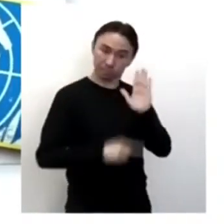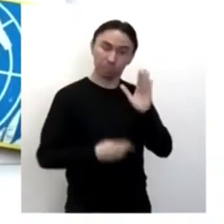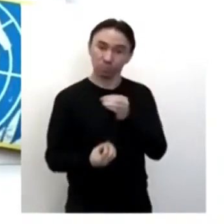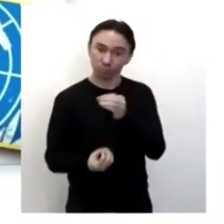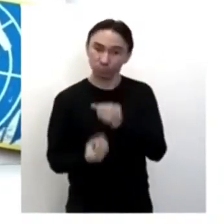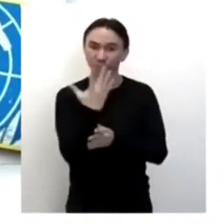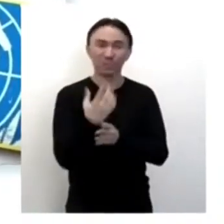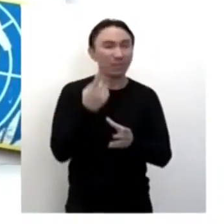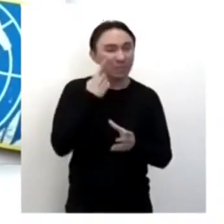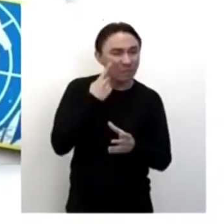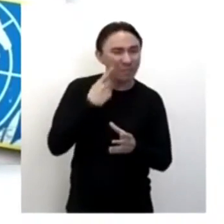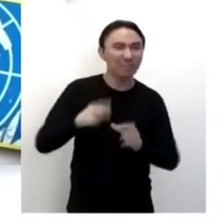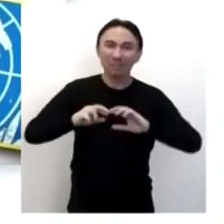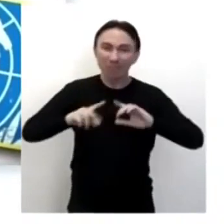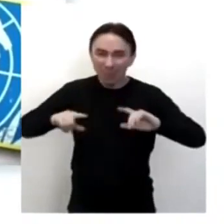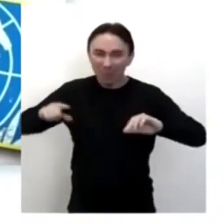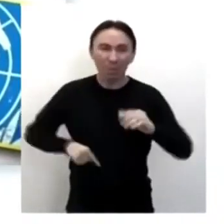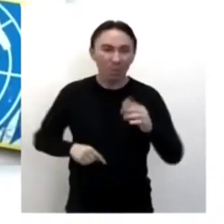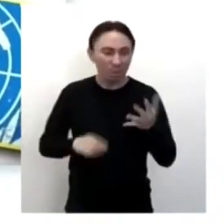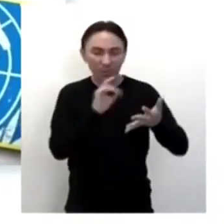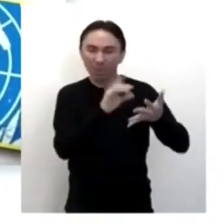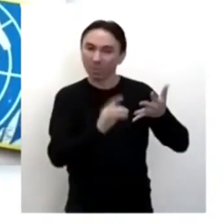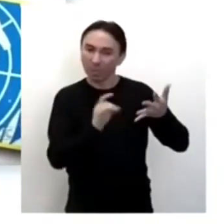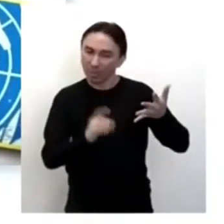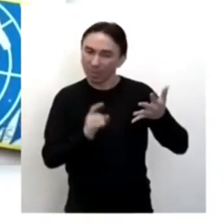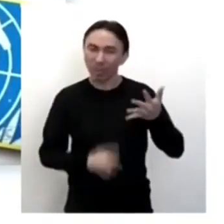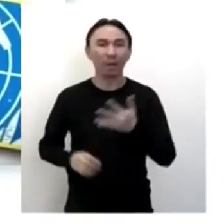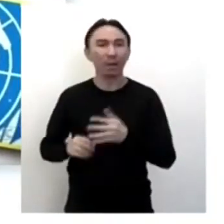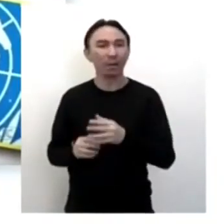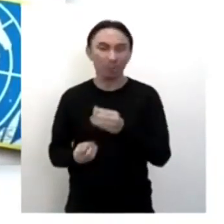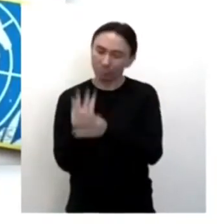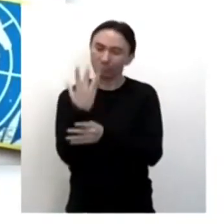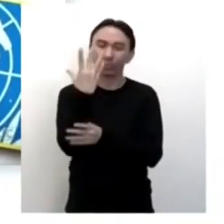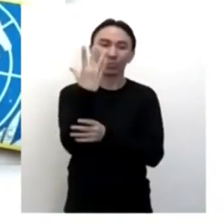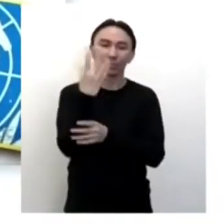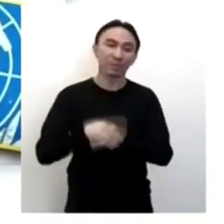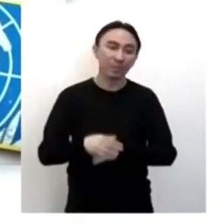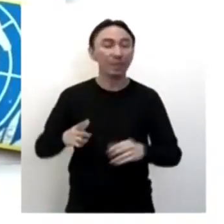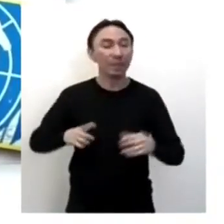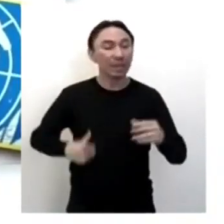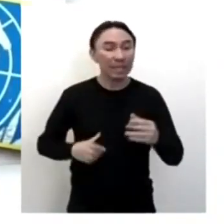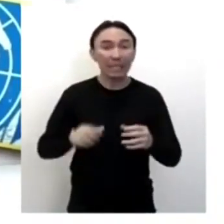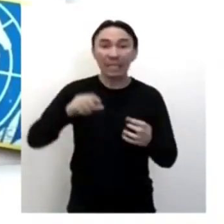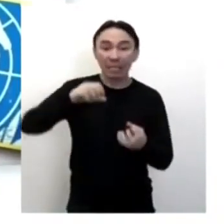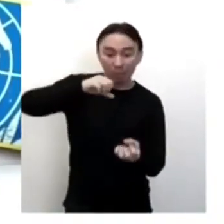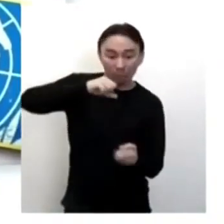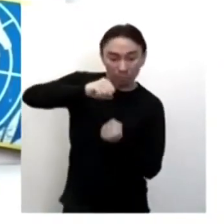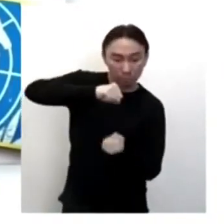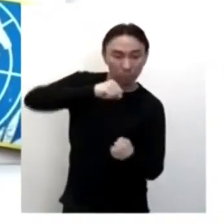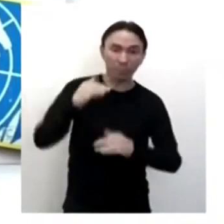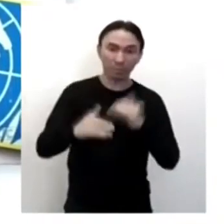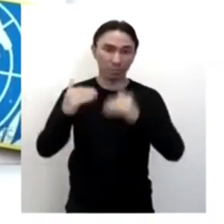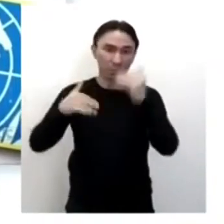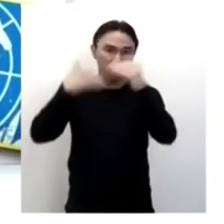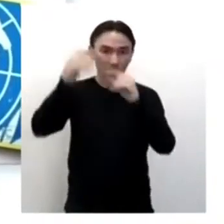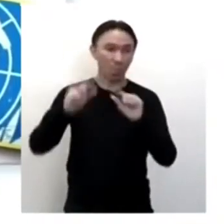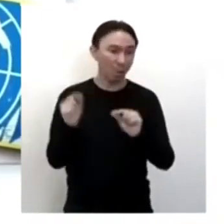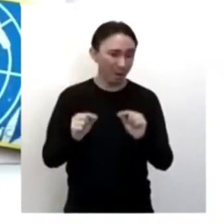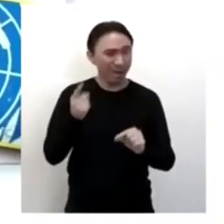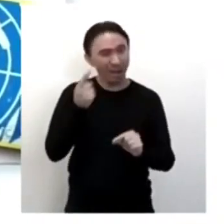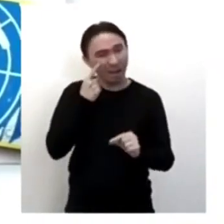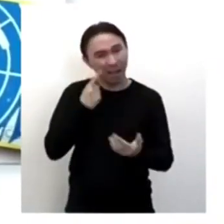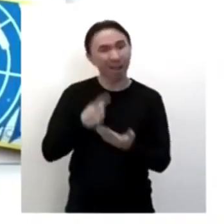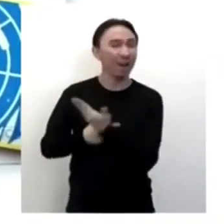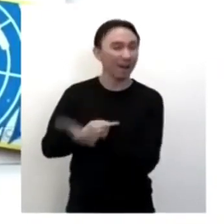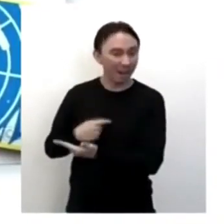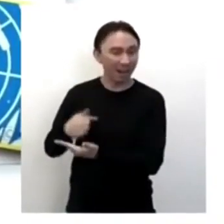princípios que lhe dão fundamento. De acordo com ele, desenvolvimento sustentável é aquele que atende às necessidades do presente sem